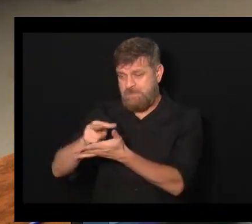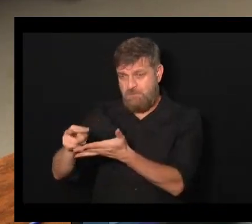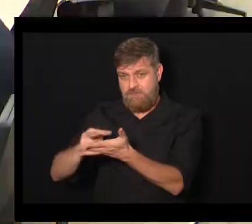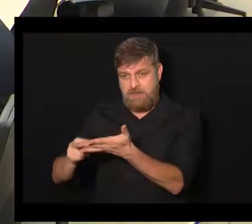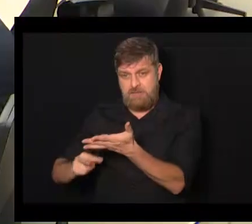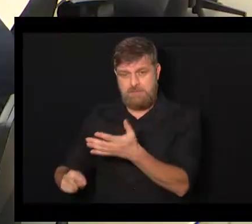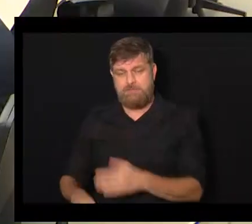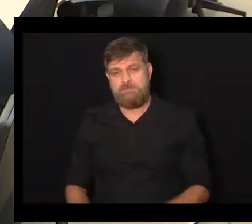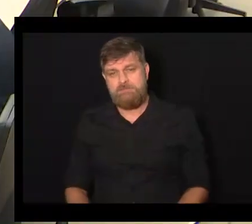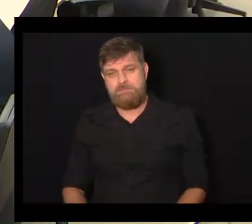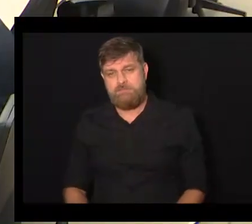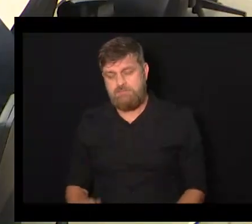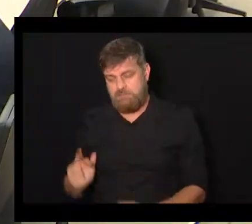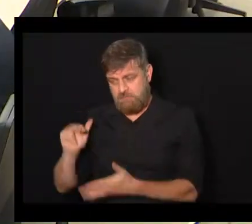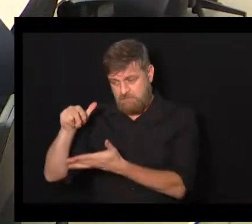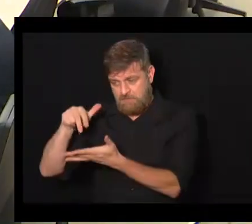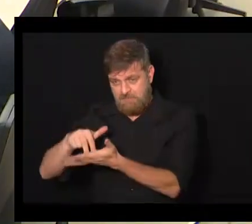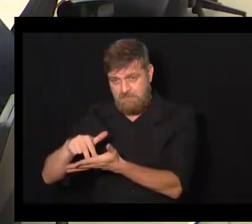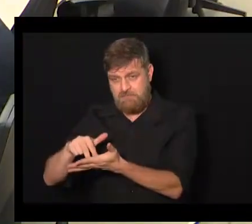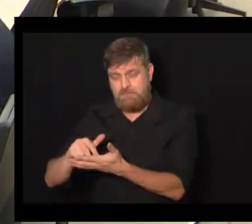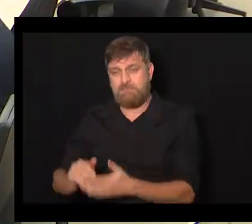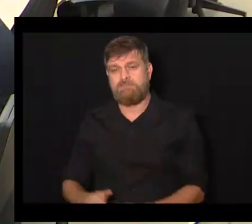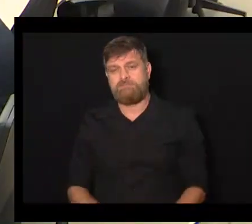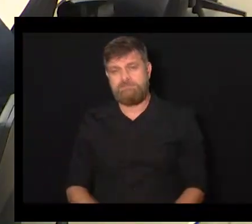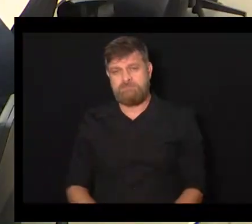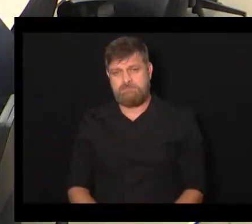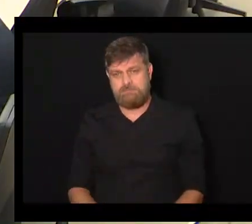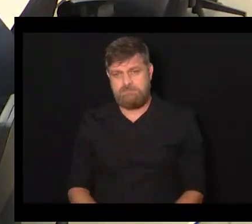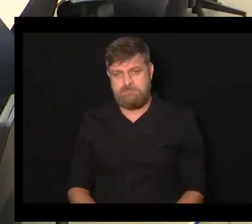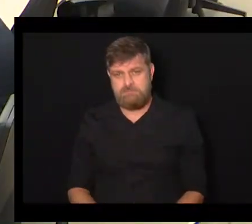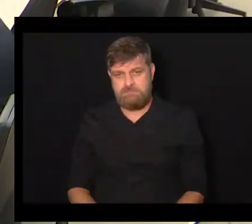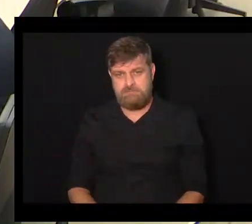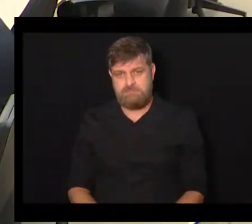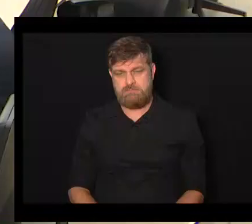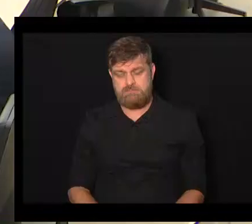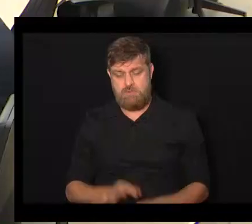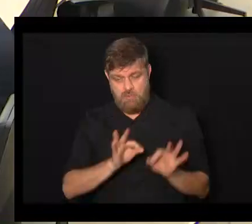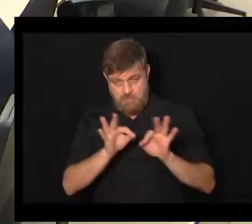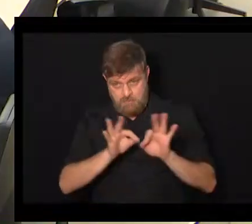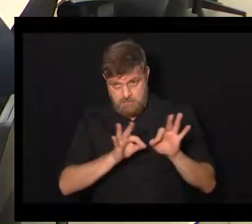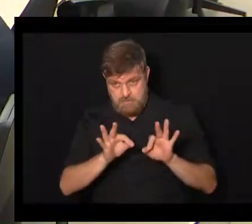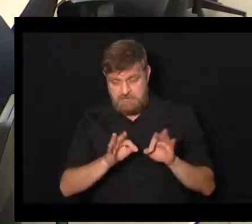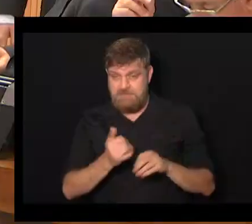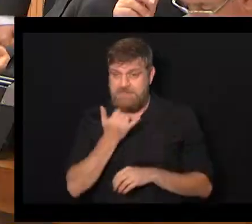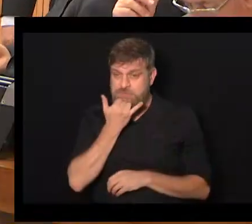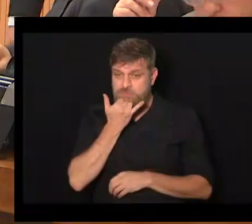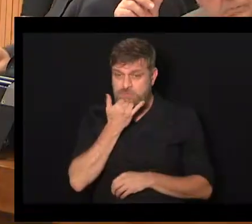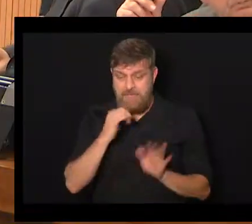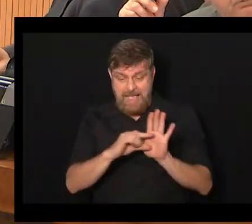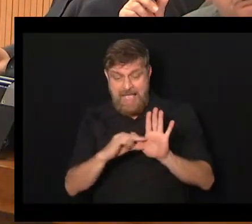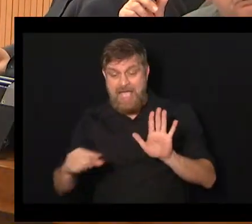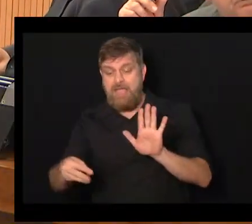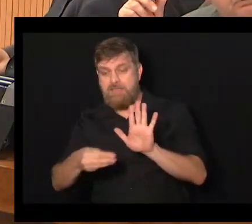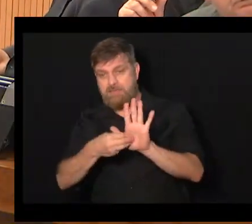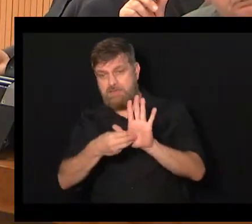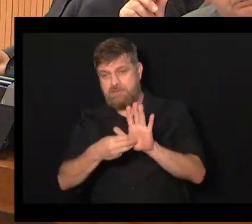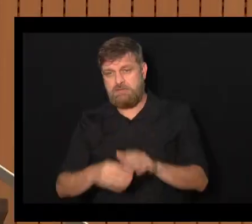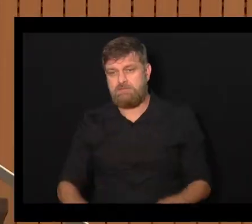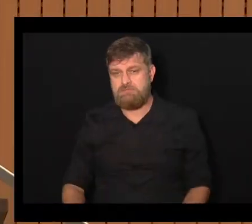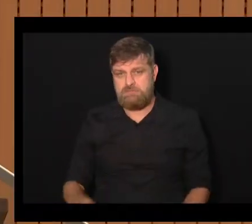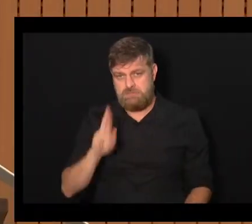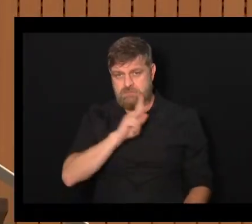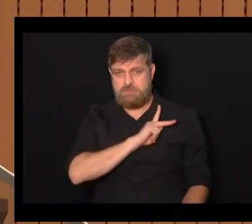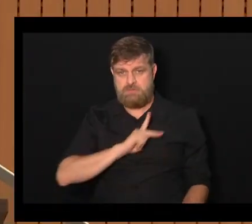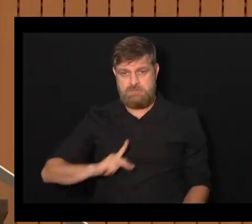Legalidade. Vereador Carmo Luiz, Vossa Excelência tem a tribuna para exarar o parecer ao projeto. Não, desculpa, à emenda. Senhor